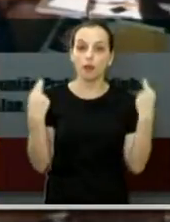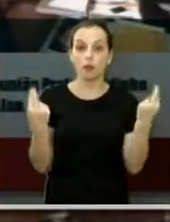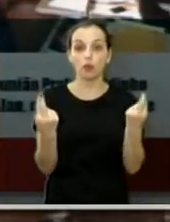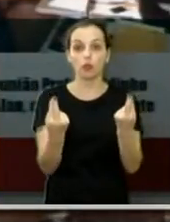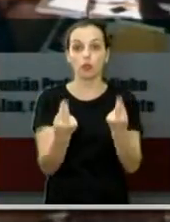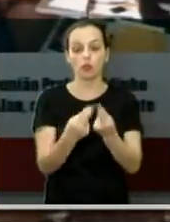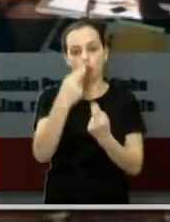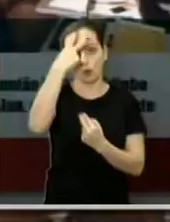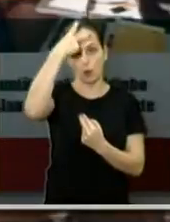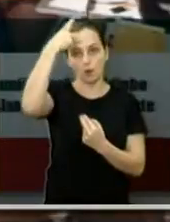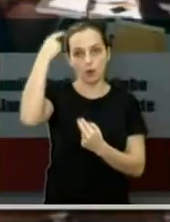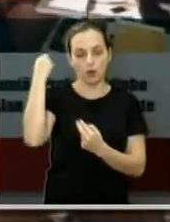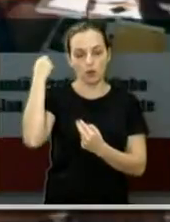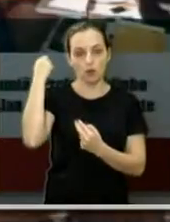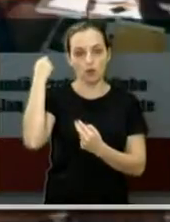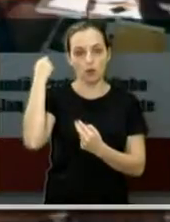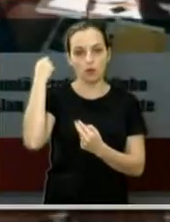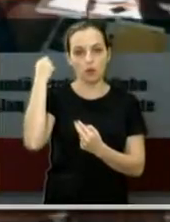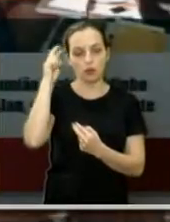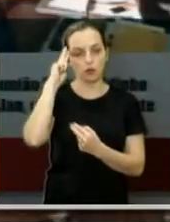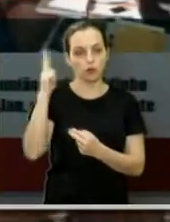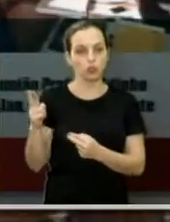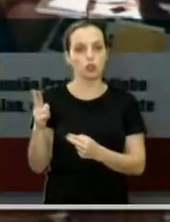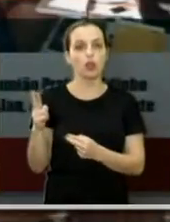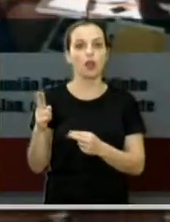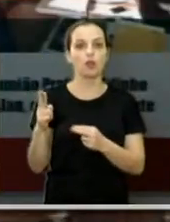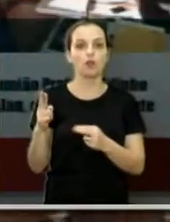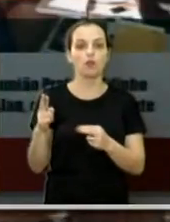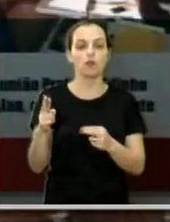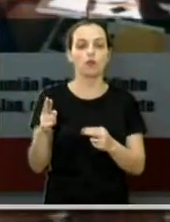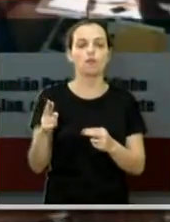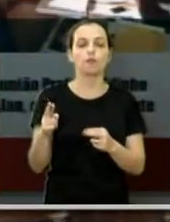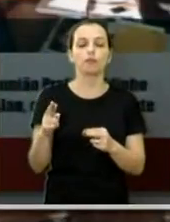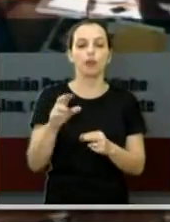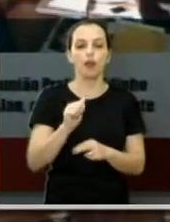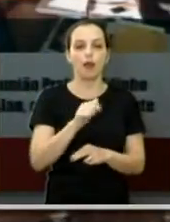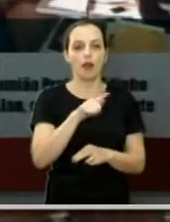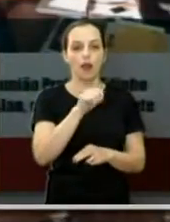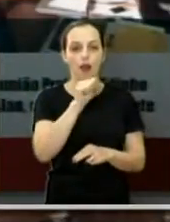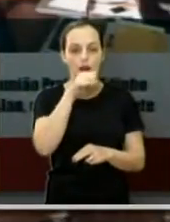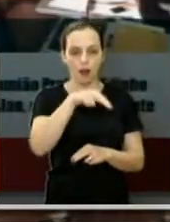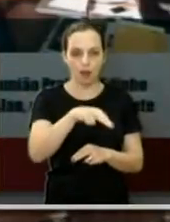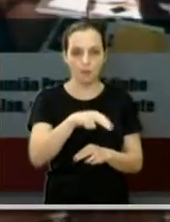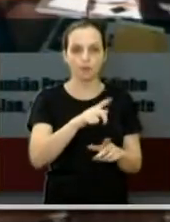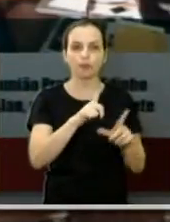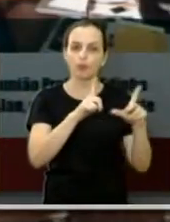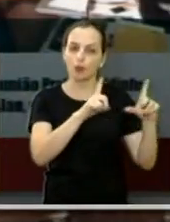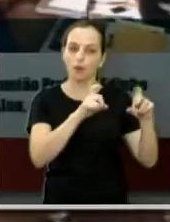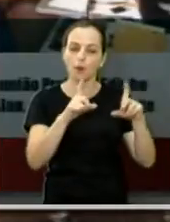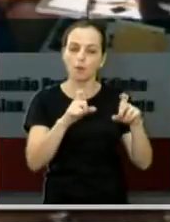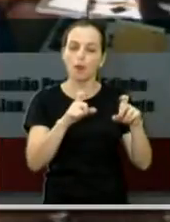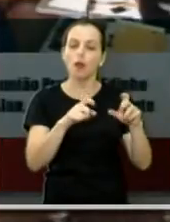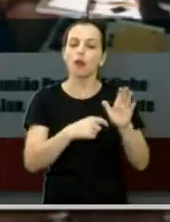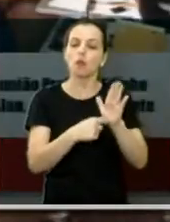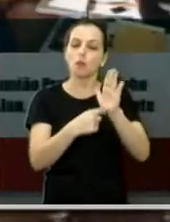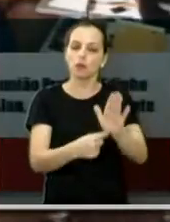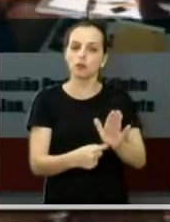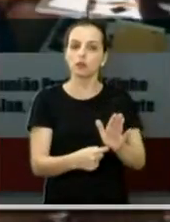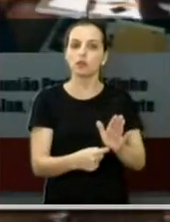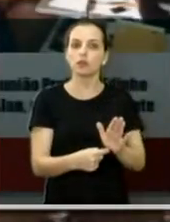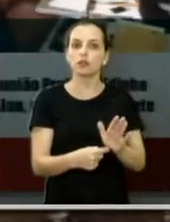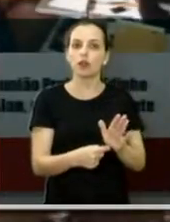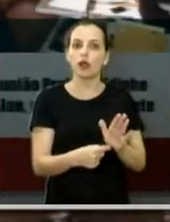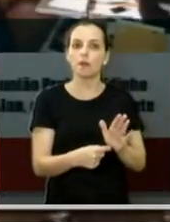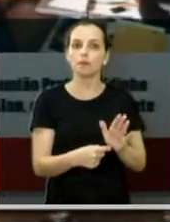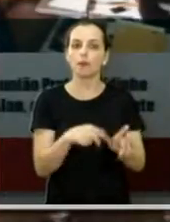o prefeito Edinho e com o chefe de gabinete Alan. Essa foto foi postada também no meu Facebook, porque nós usamos o Facebook como um meio instantâneo de prestação